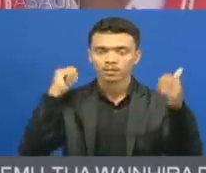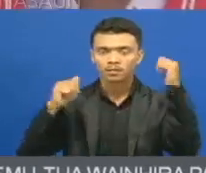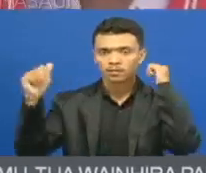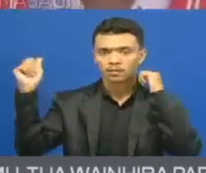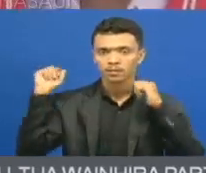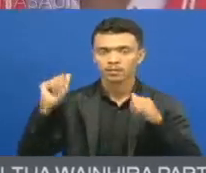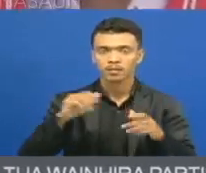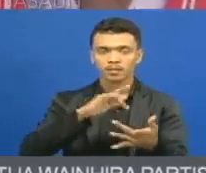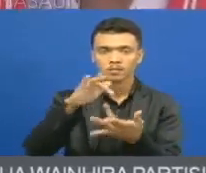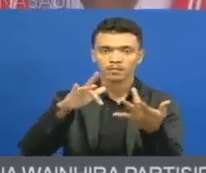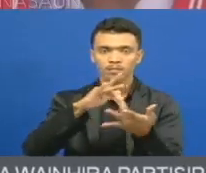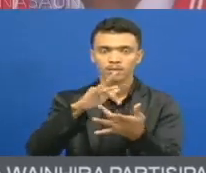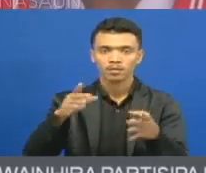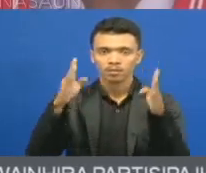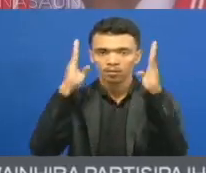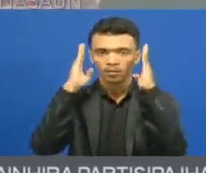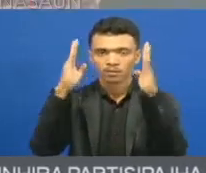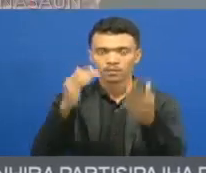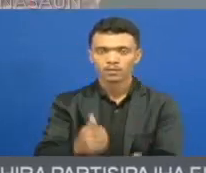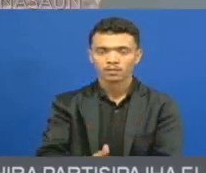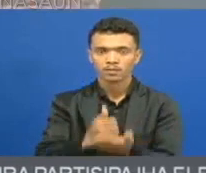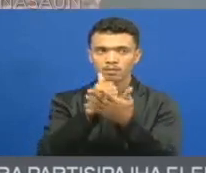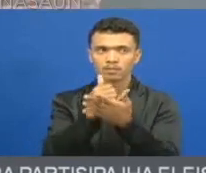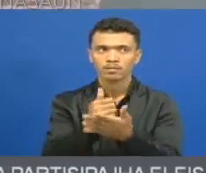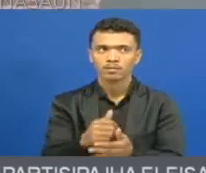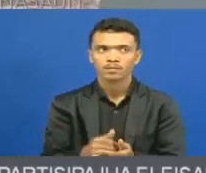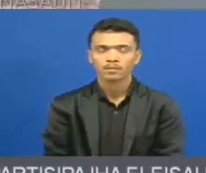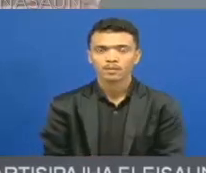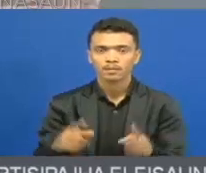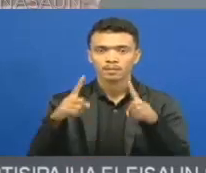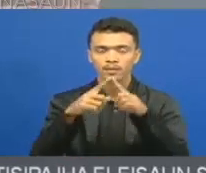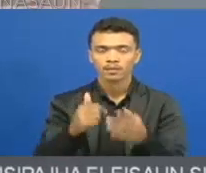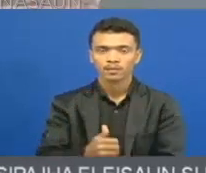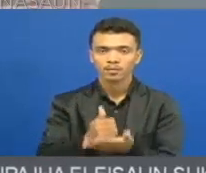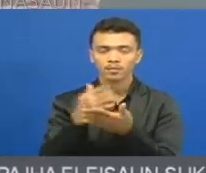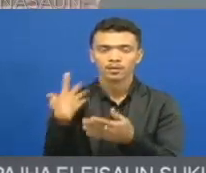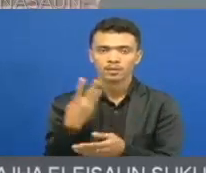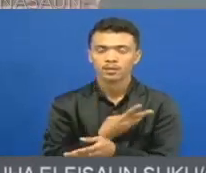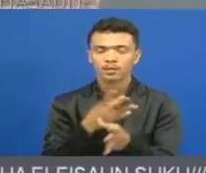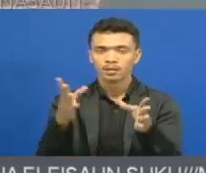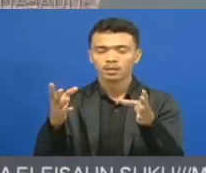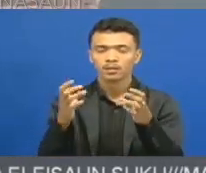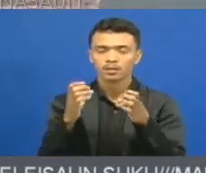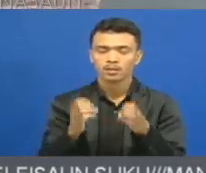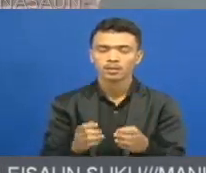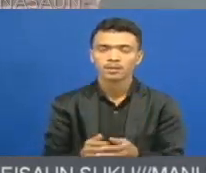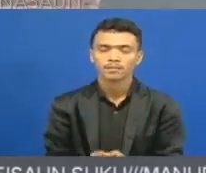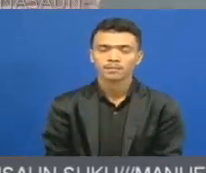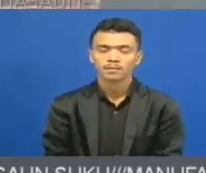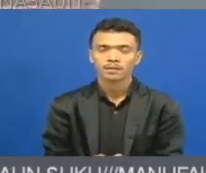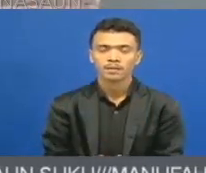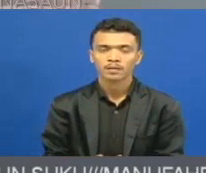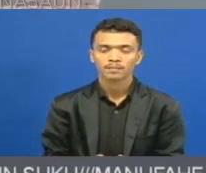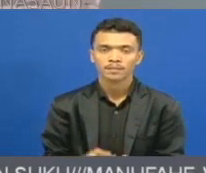Transação ho di foka ba tratamento. Untuk penanganan ini, tadi kita sudah sepakati bersama bahwa ada